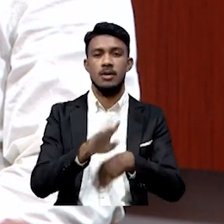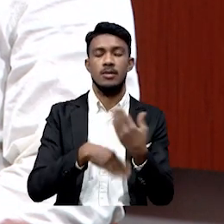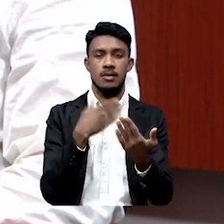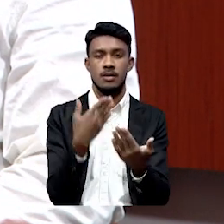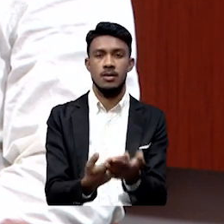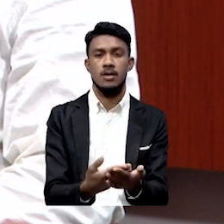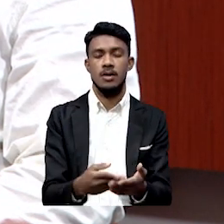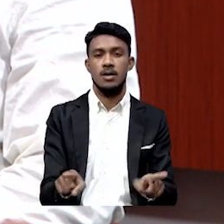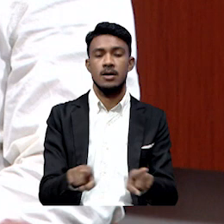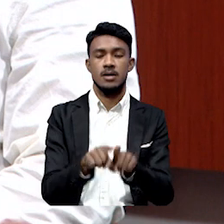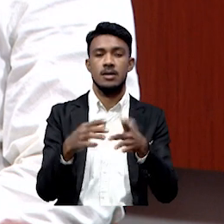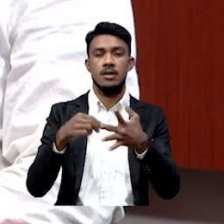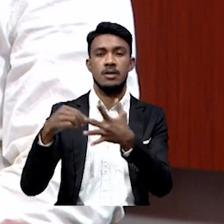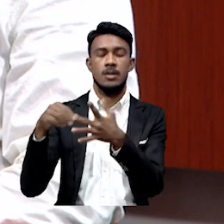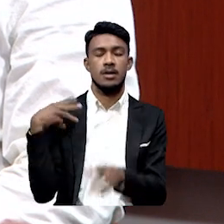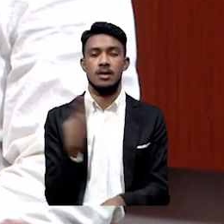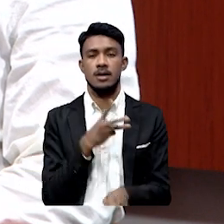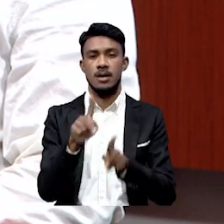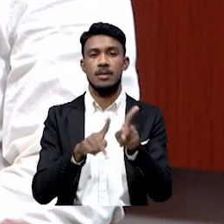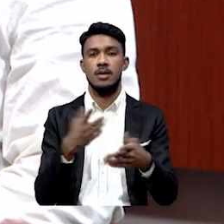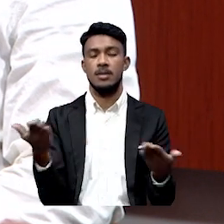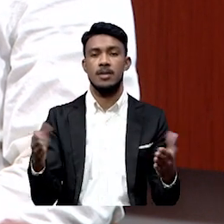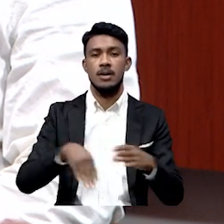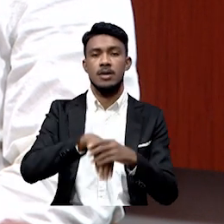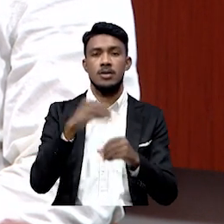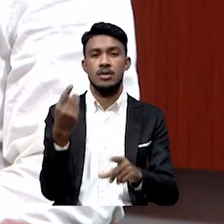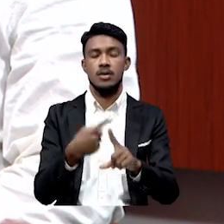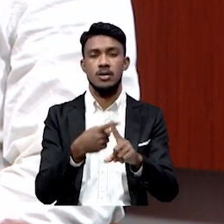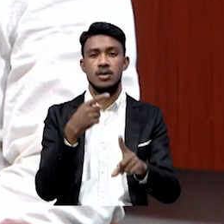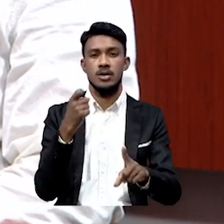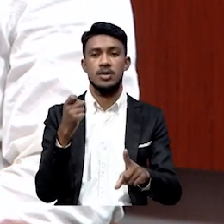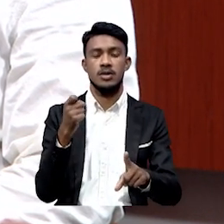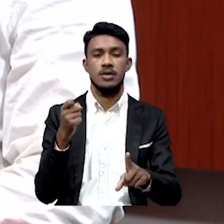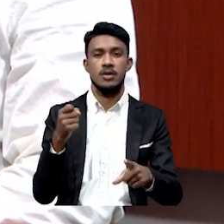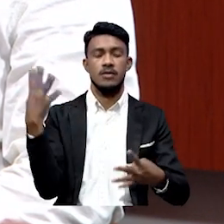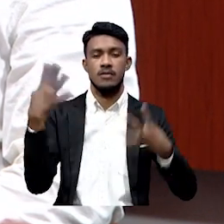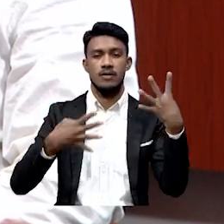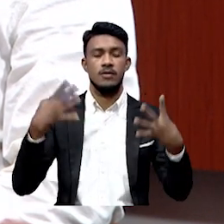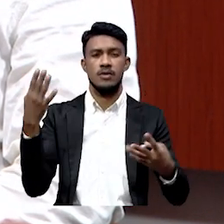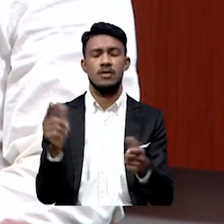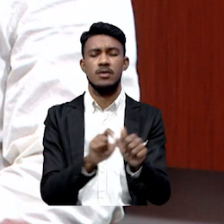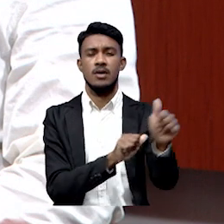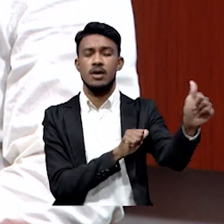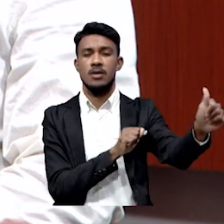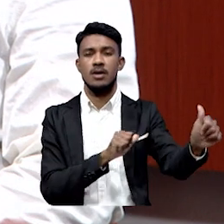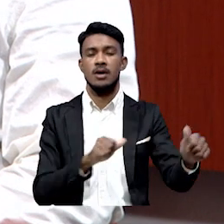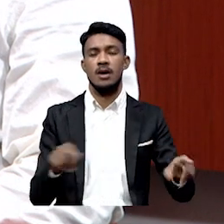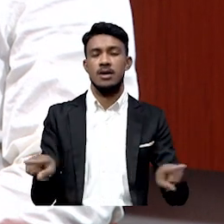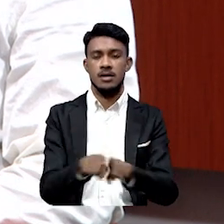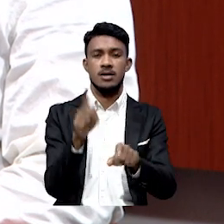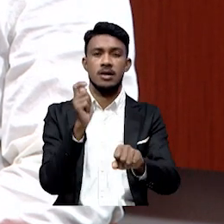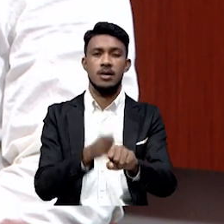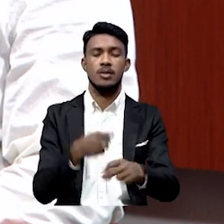povo nebe foi sai husi funu naru kida foi sai husi situasaun ida nebe ia presaun barak